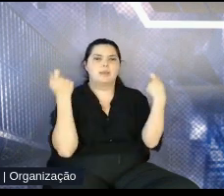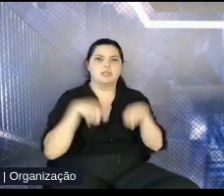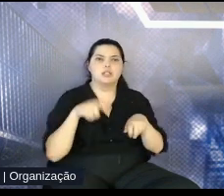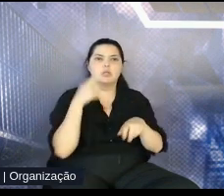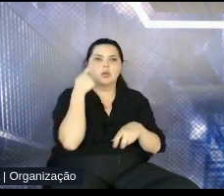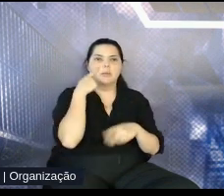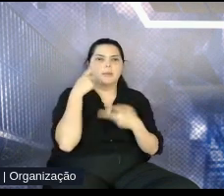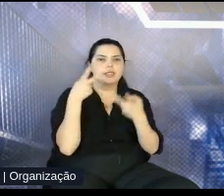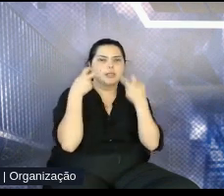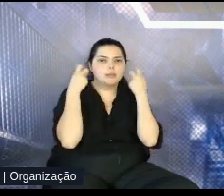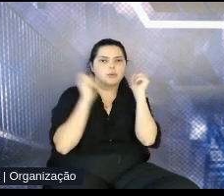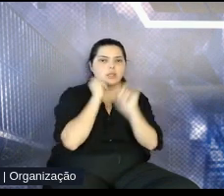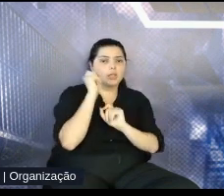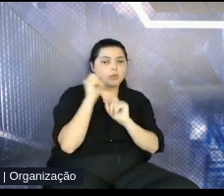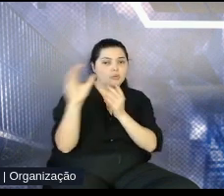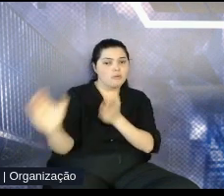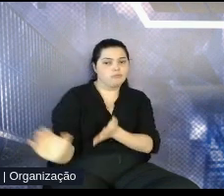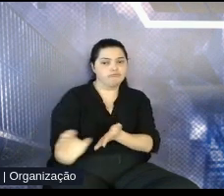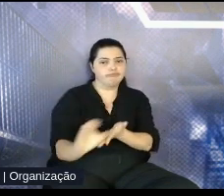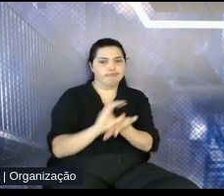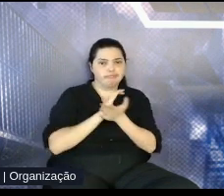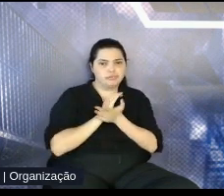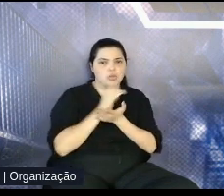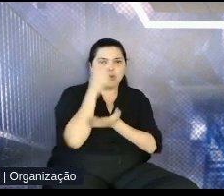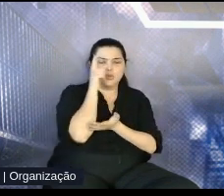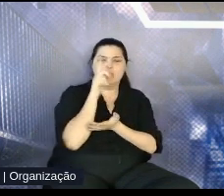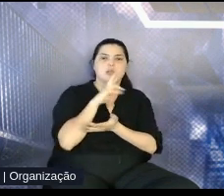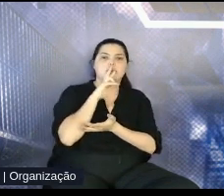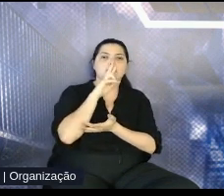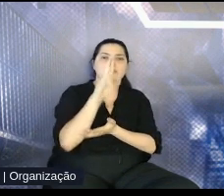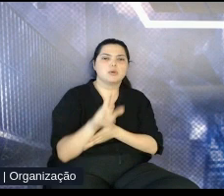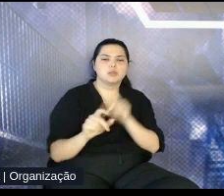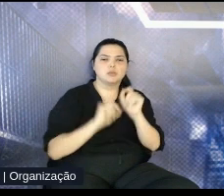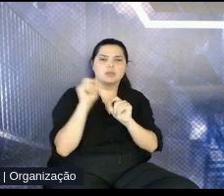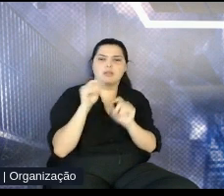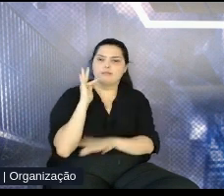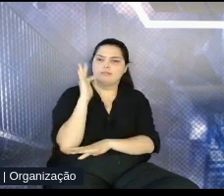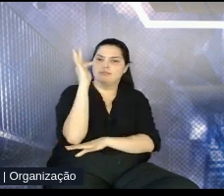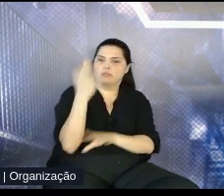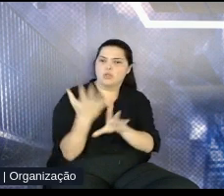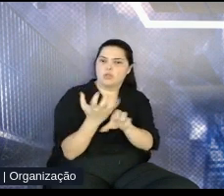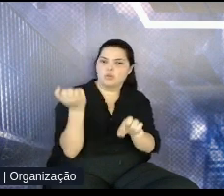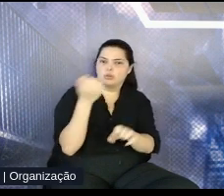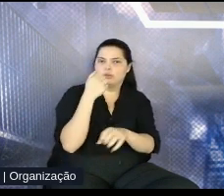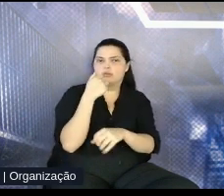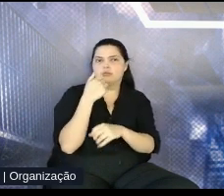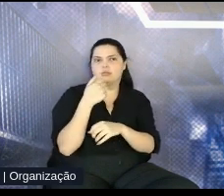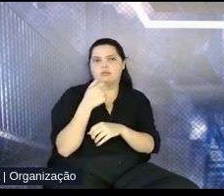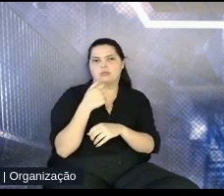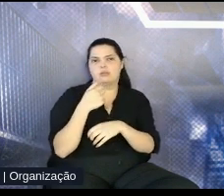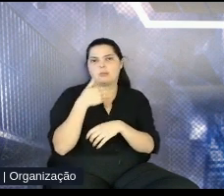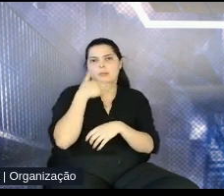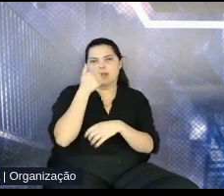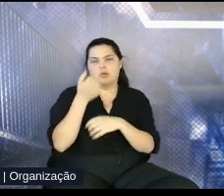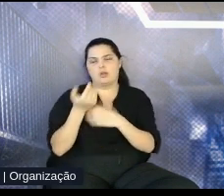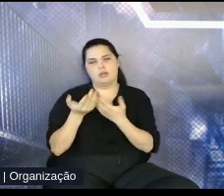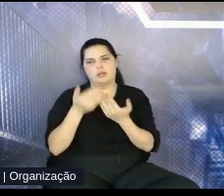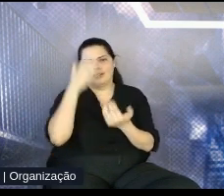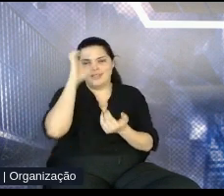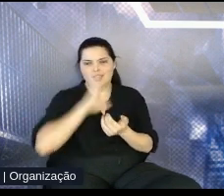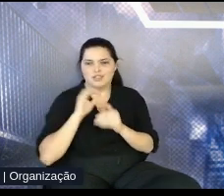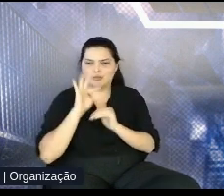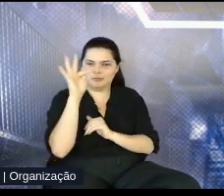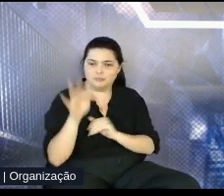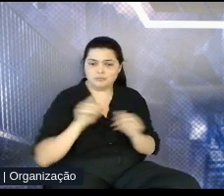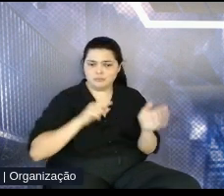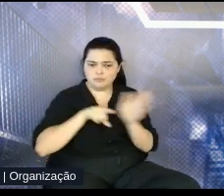se você investe nisso, você vai conseguir ter ganhos lá na frente, né? A gente tem pesquisas que mostram isso. E aí, ainda